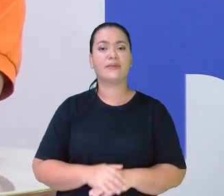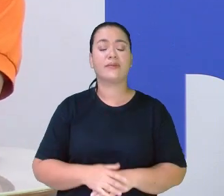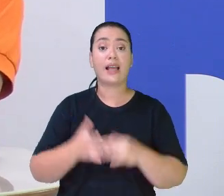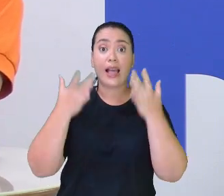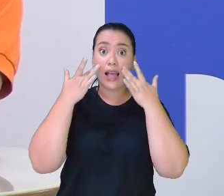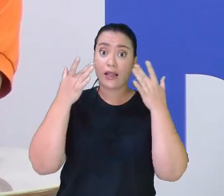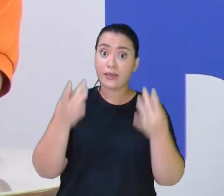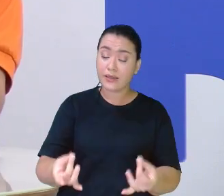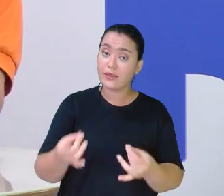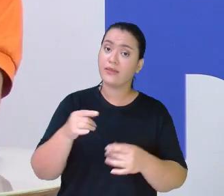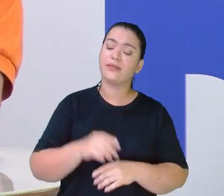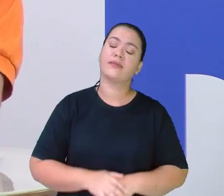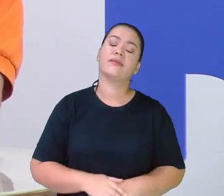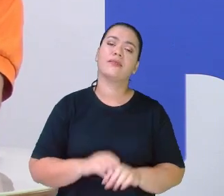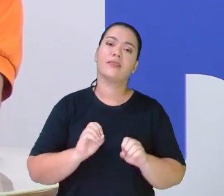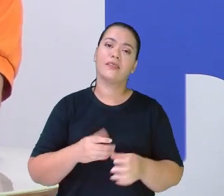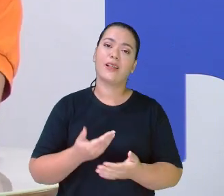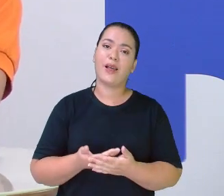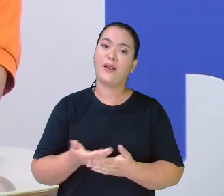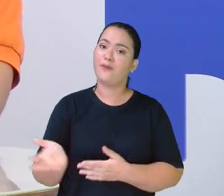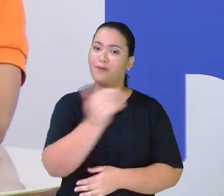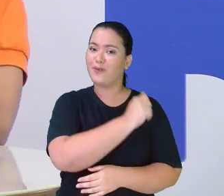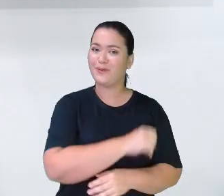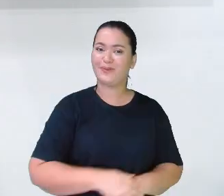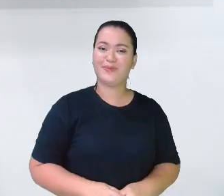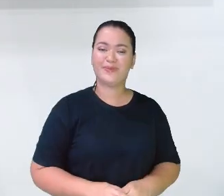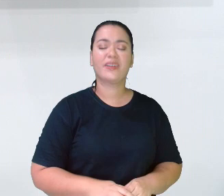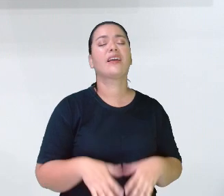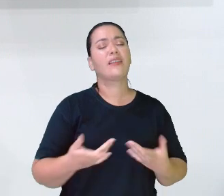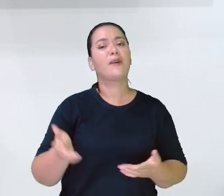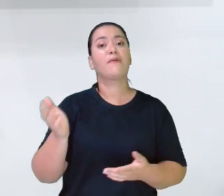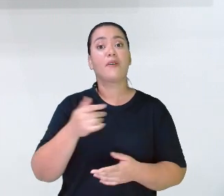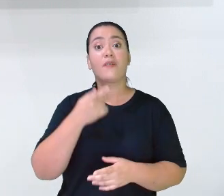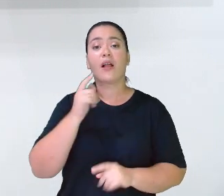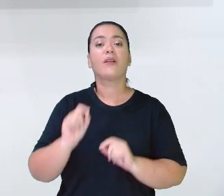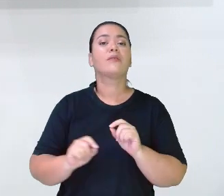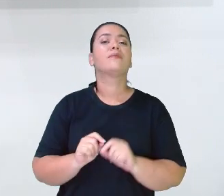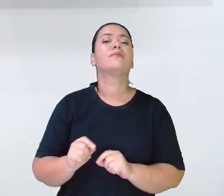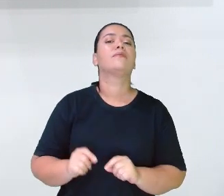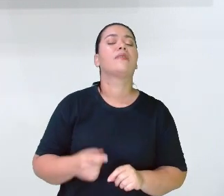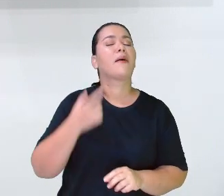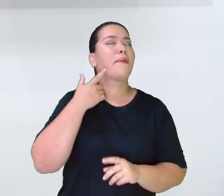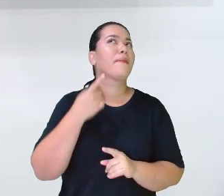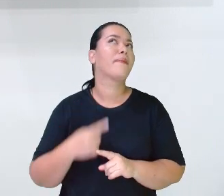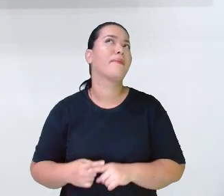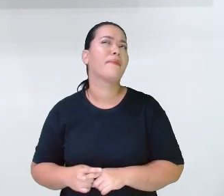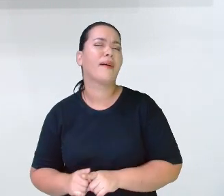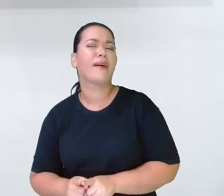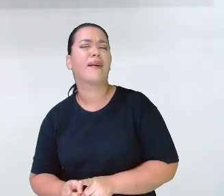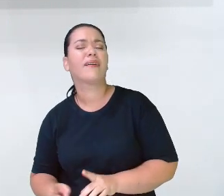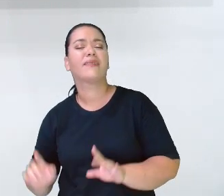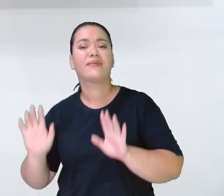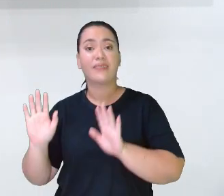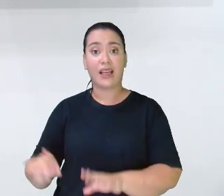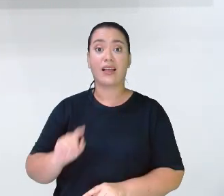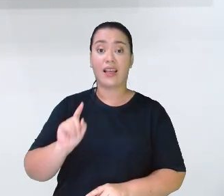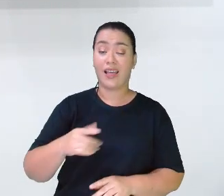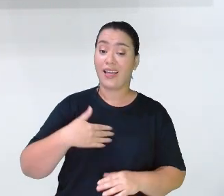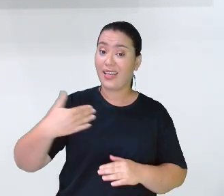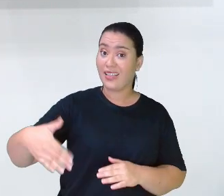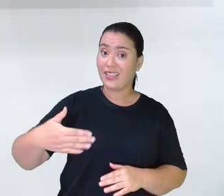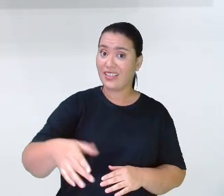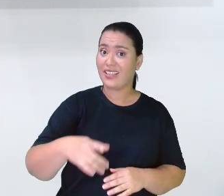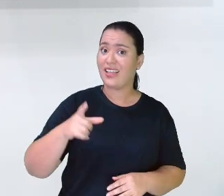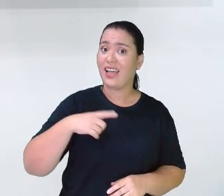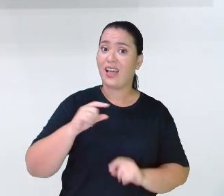presta atenção na aula. Vamos embora? Vamos embora. Aproveitando esse mas da professora, já vou dizer que por esses dias virá